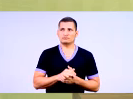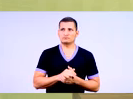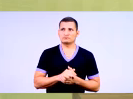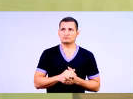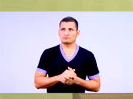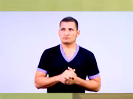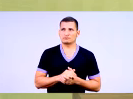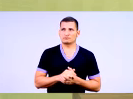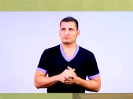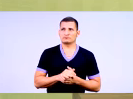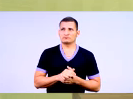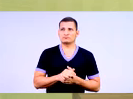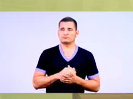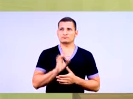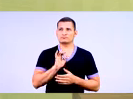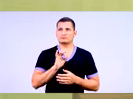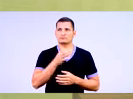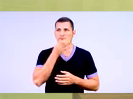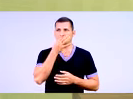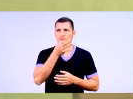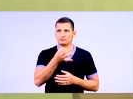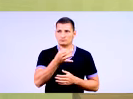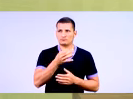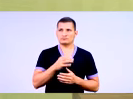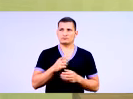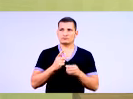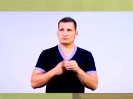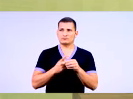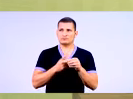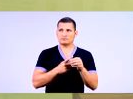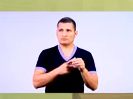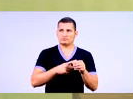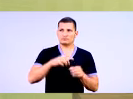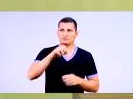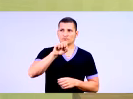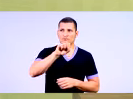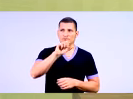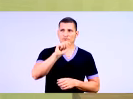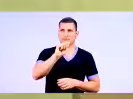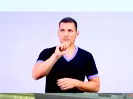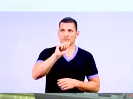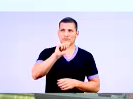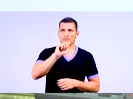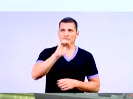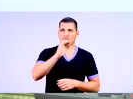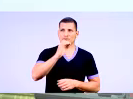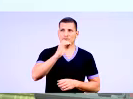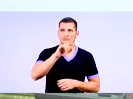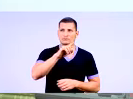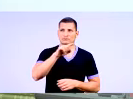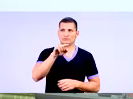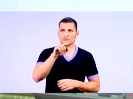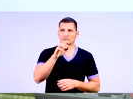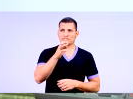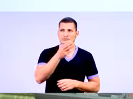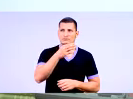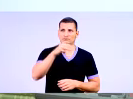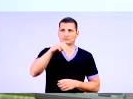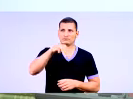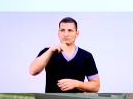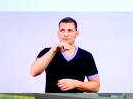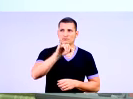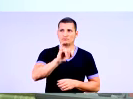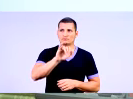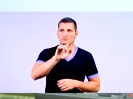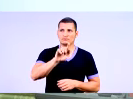Isso aí é um comentário, uma sugestão do Polo São Miguel do Guaporé. Ok, obrigado pessoal de São Miguel, já